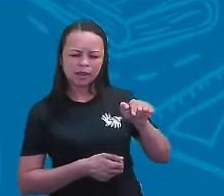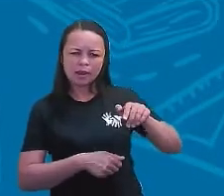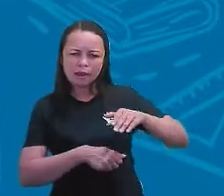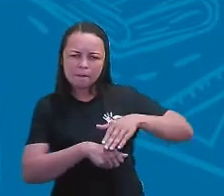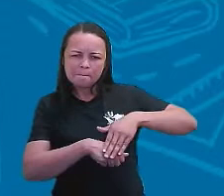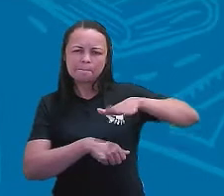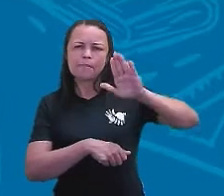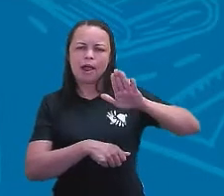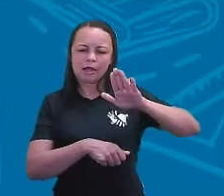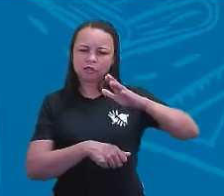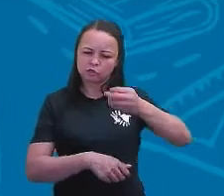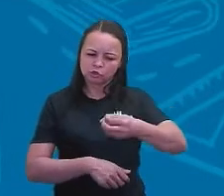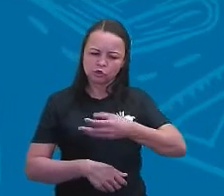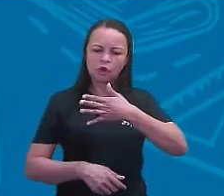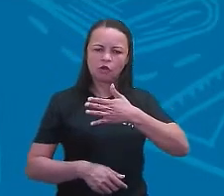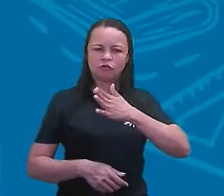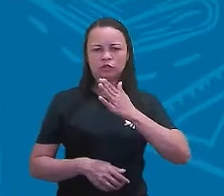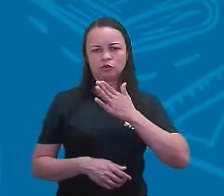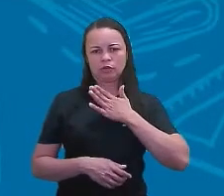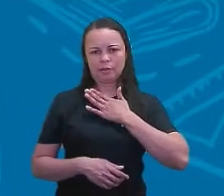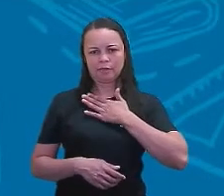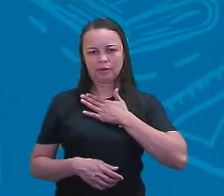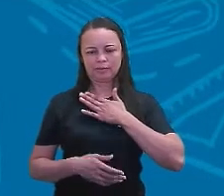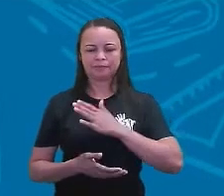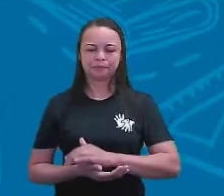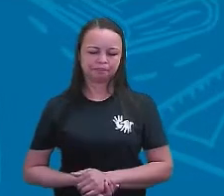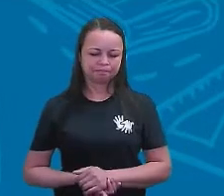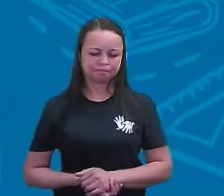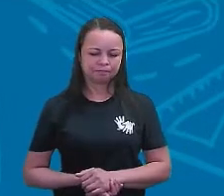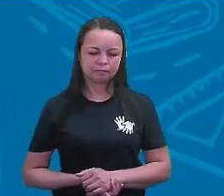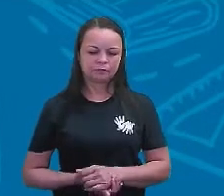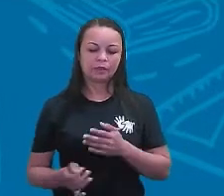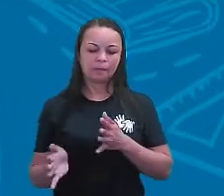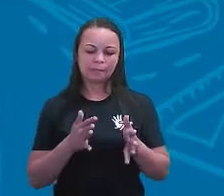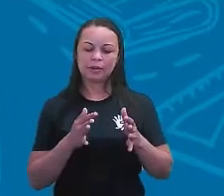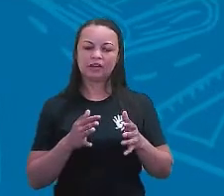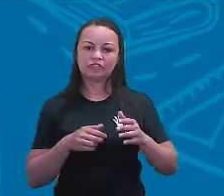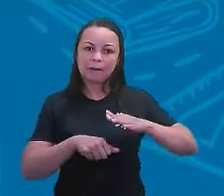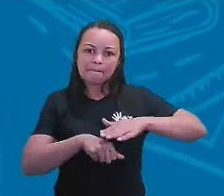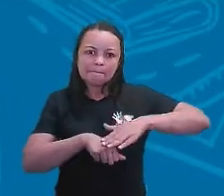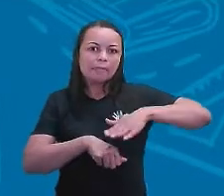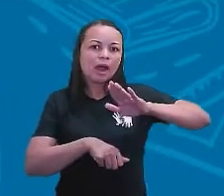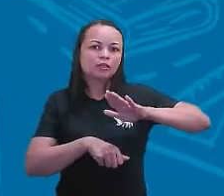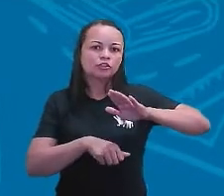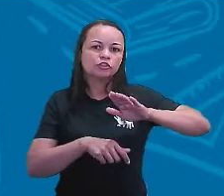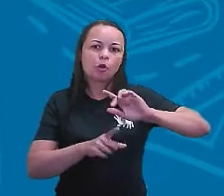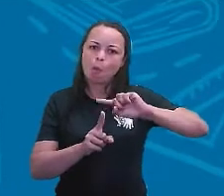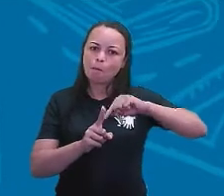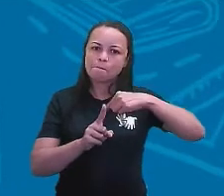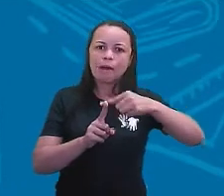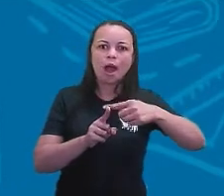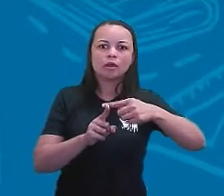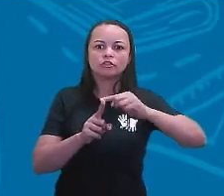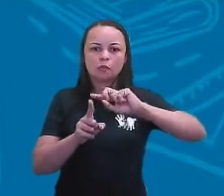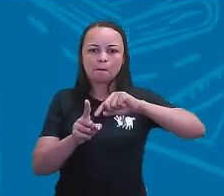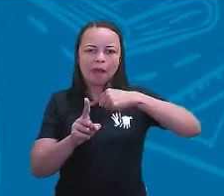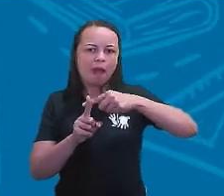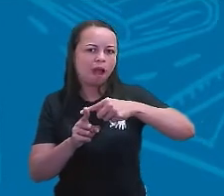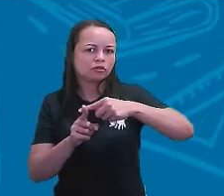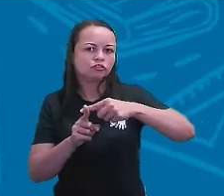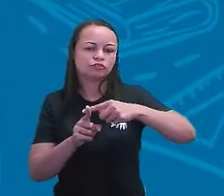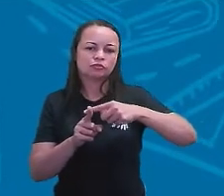mais nova do que a minha. Então, para ficar mais nova, eu tenho que acrescentar no